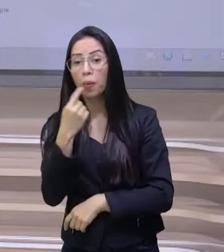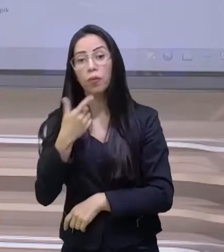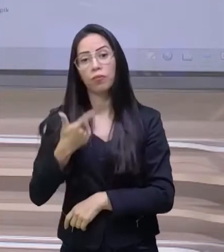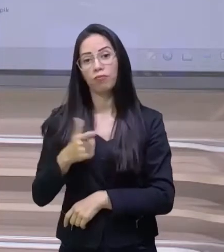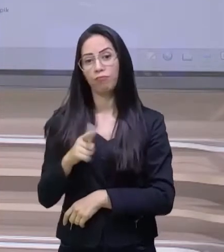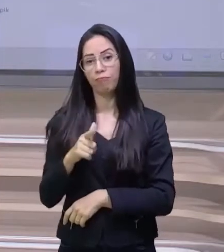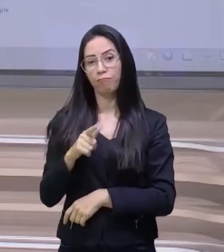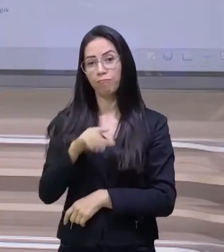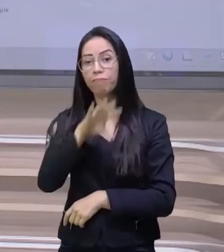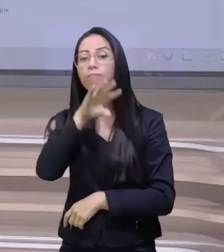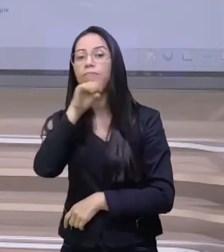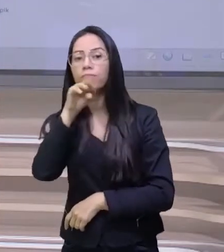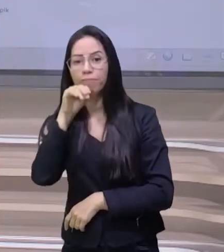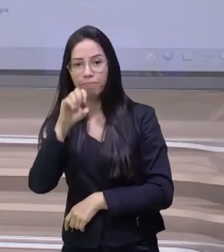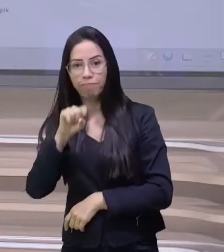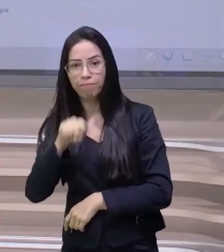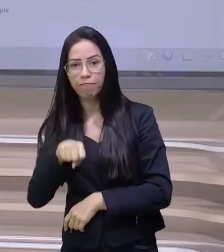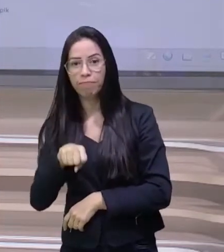hoje.